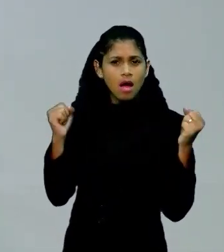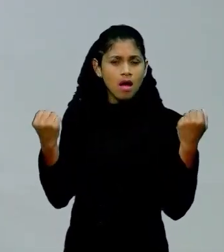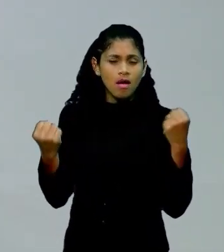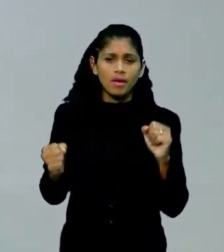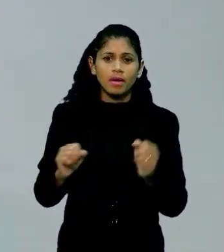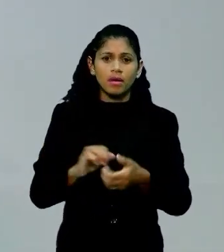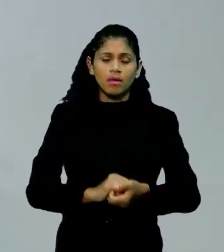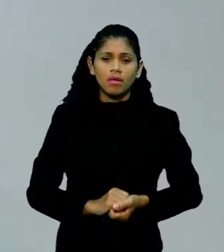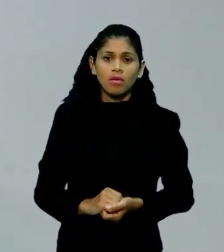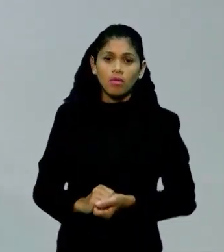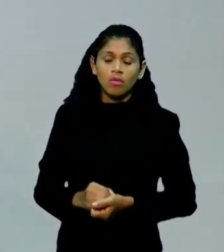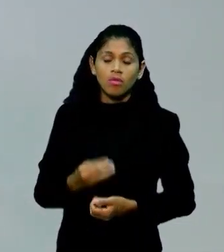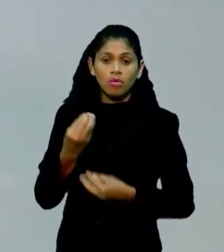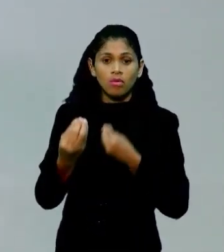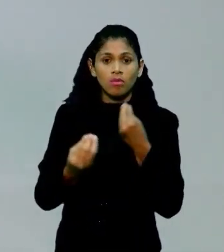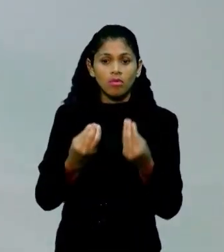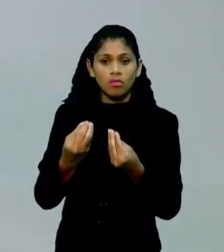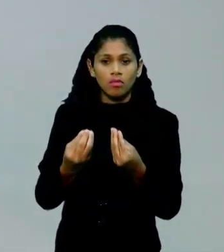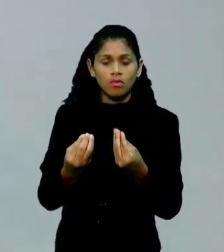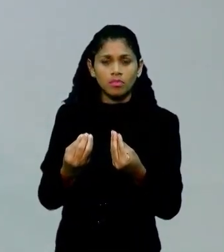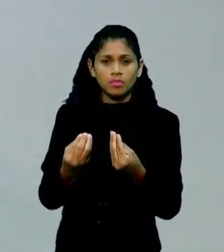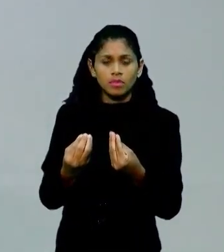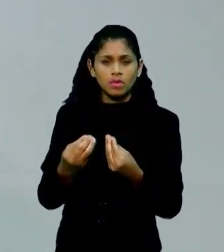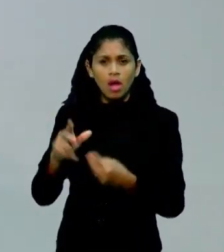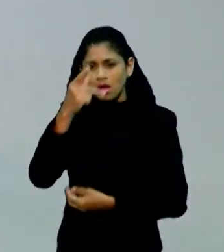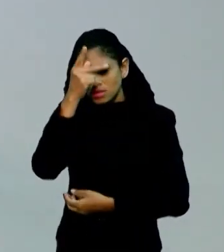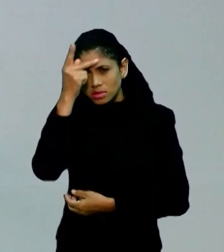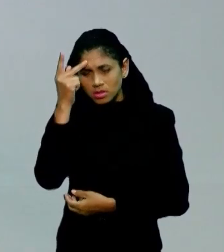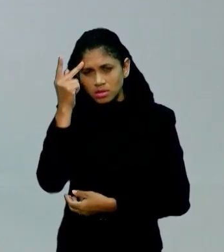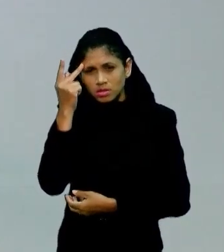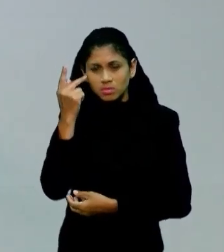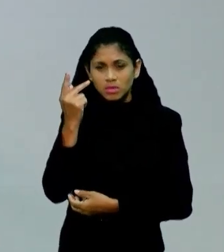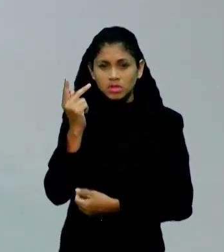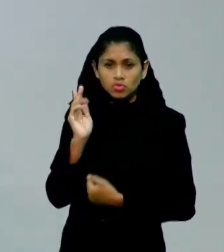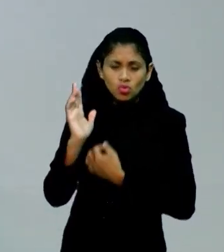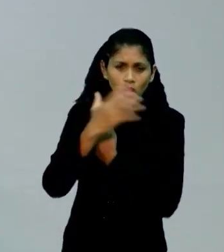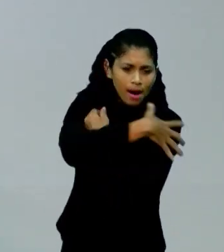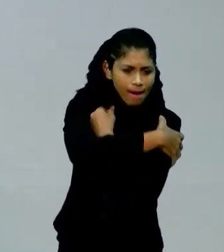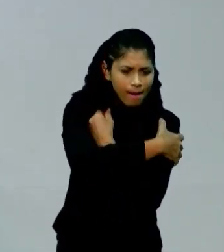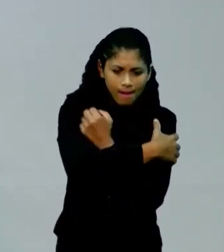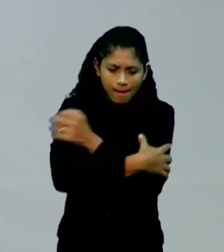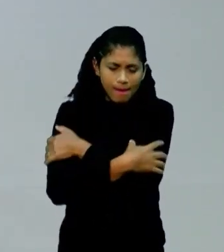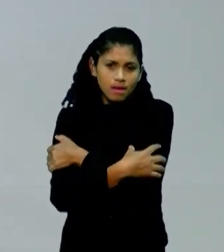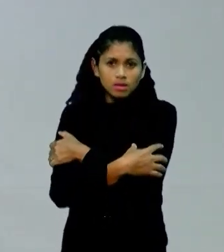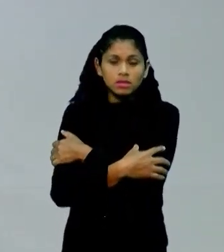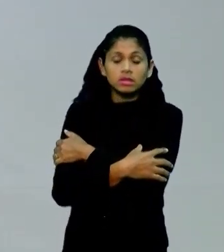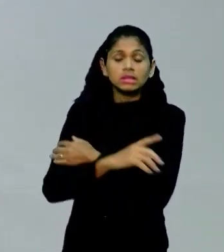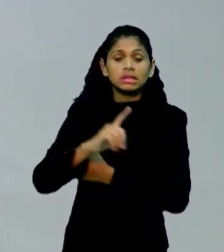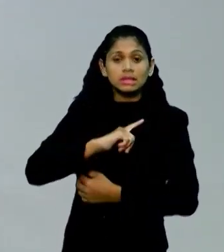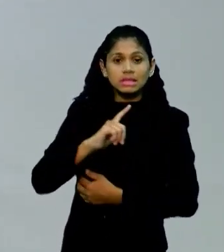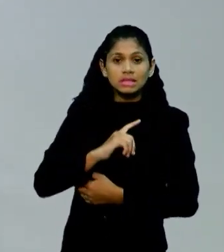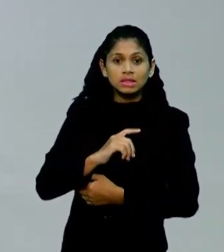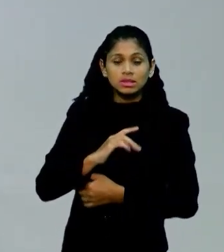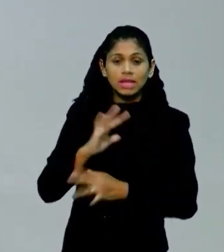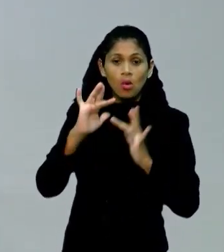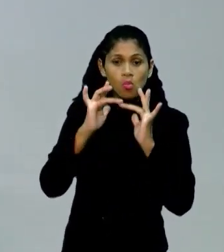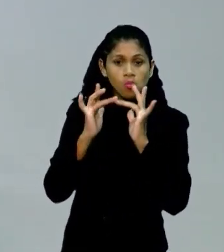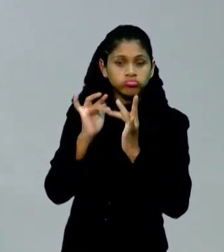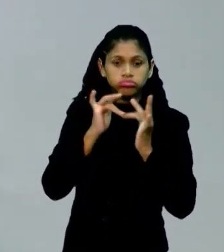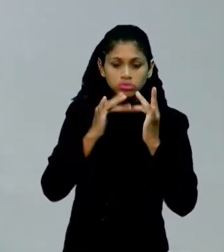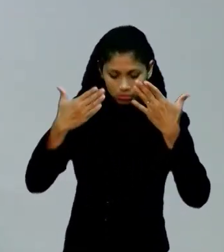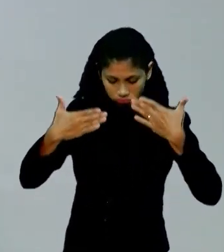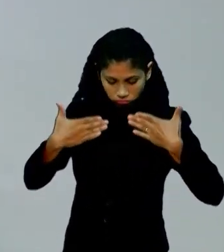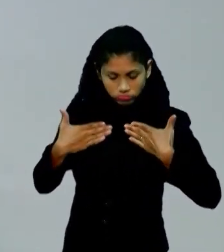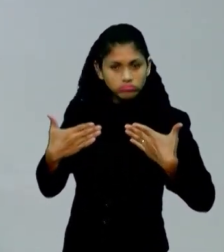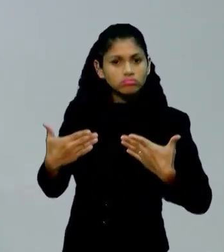aquela imagem vejo ali um pessoal se agarrando se pegando se derrubando tem contato fío o que é que eu tô querendo ali mostrar